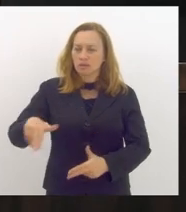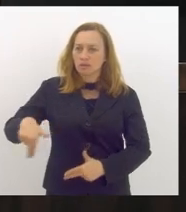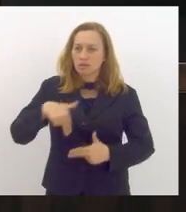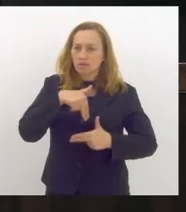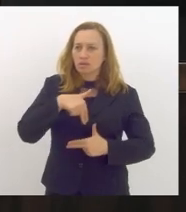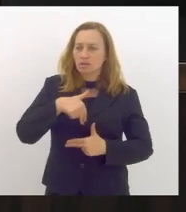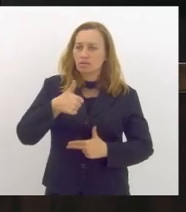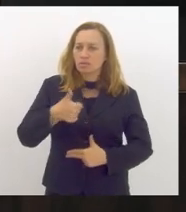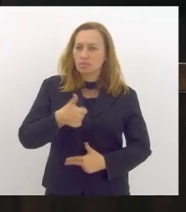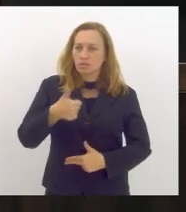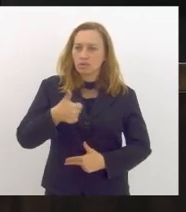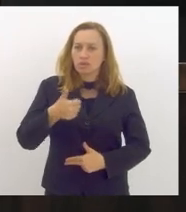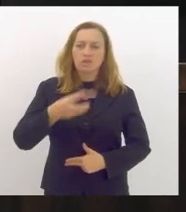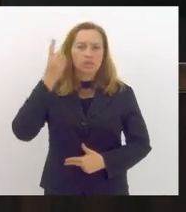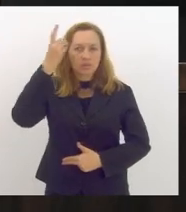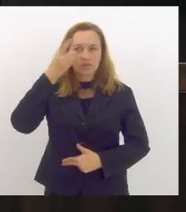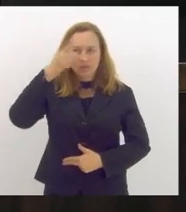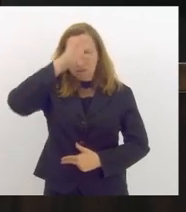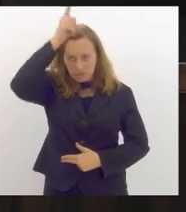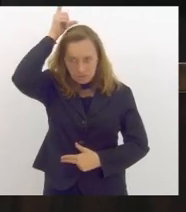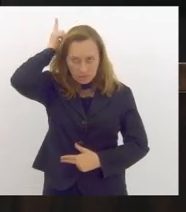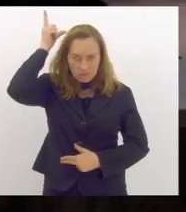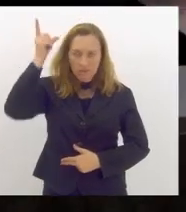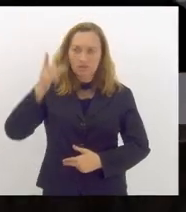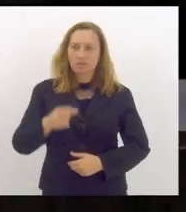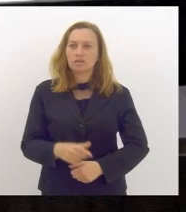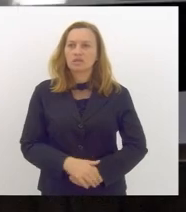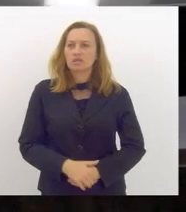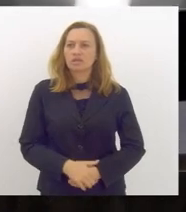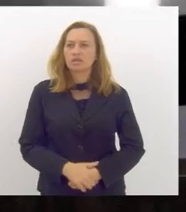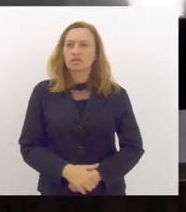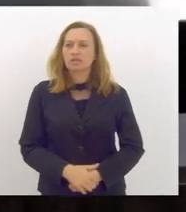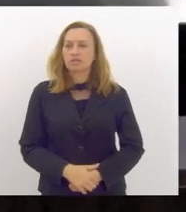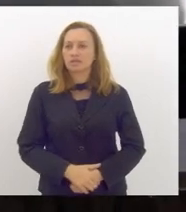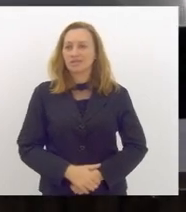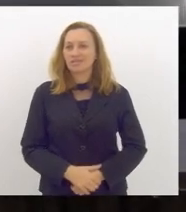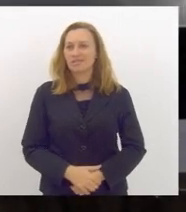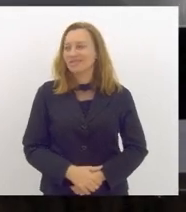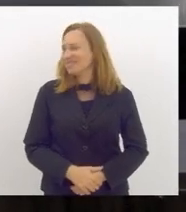primeiro orador inscrito Deputado Luiz Paulo Corrêa da Rocha